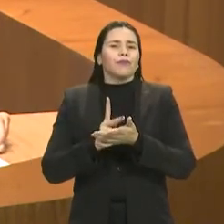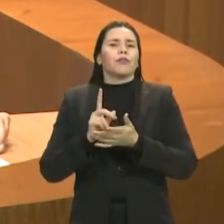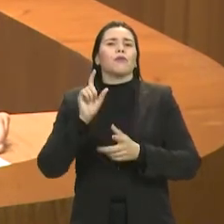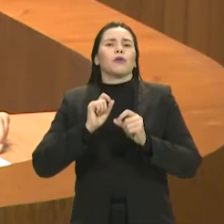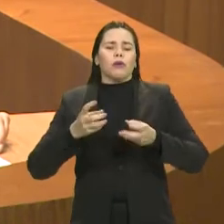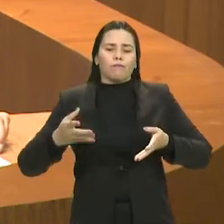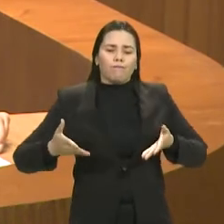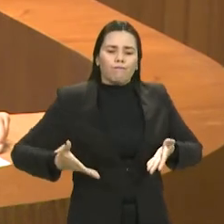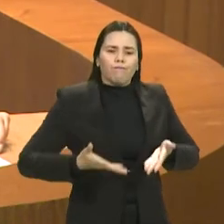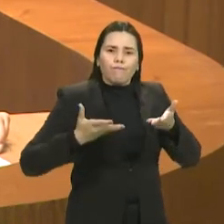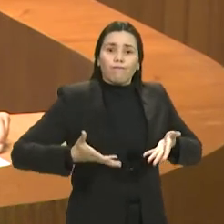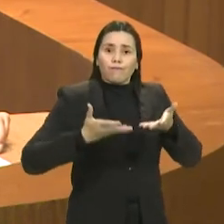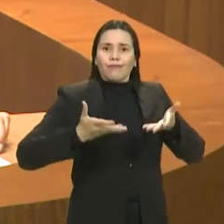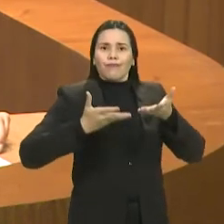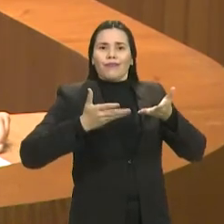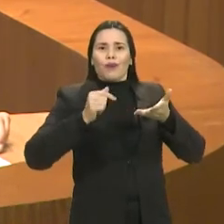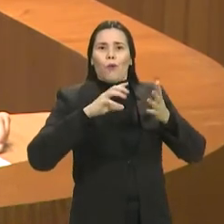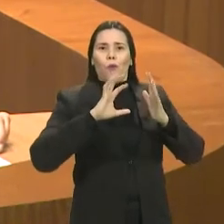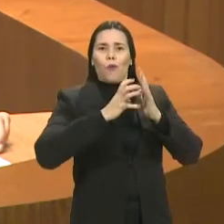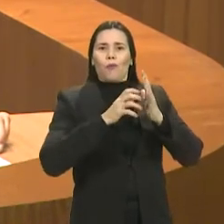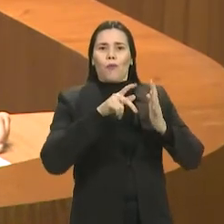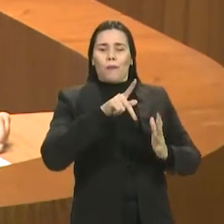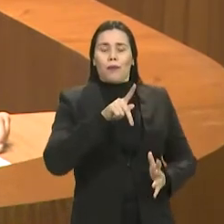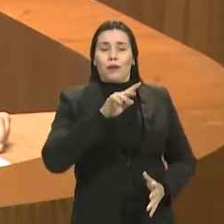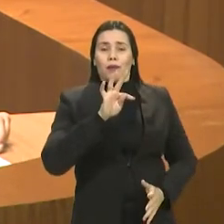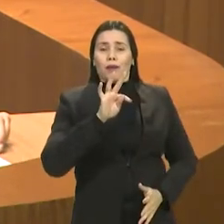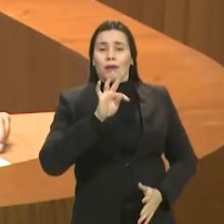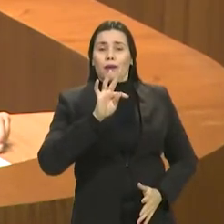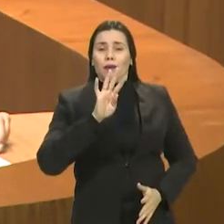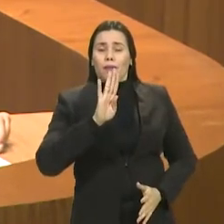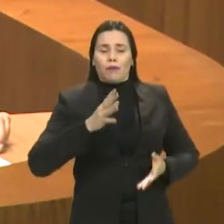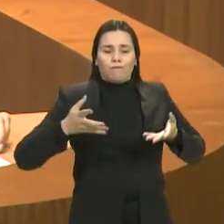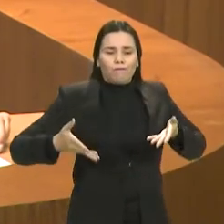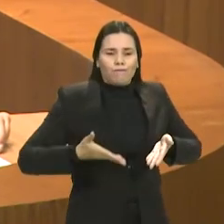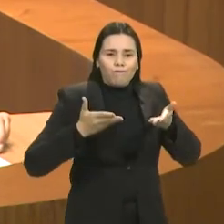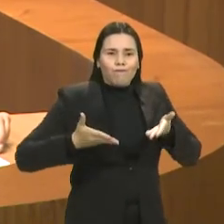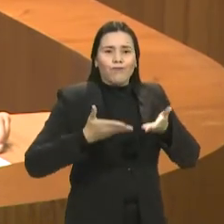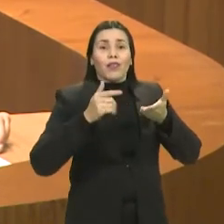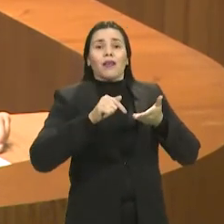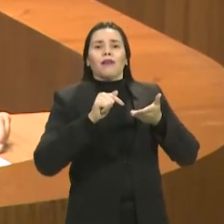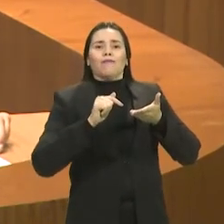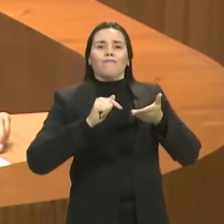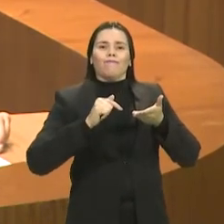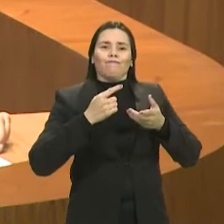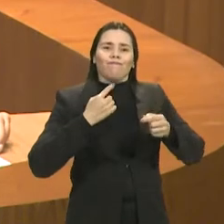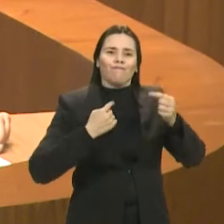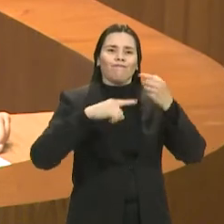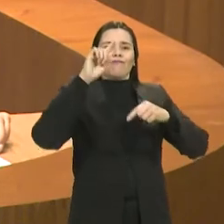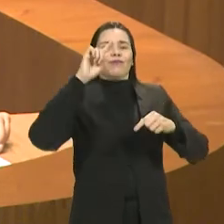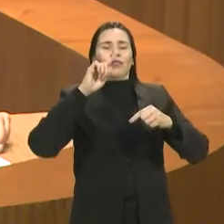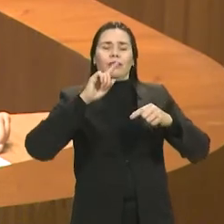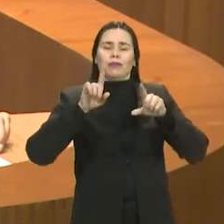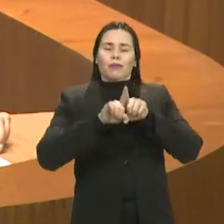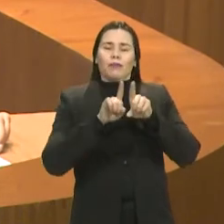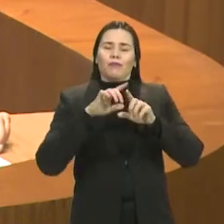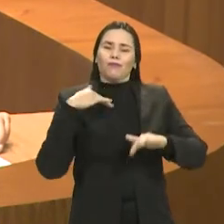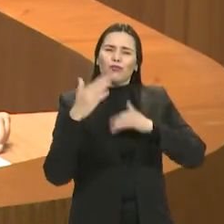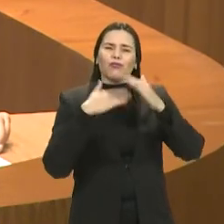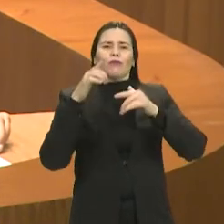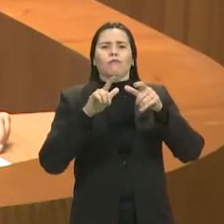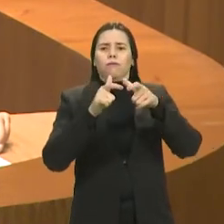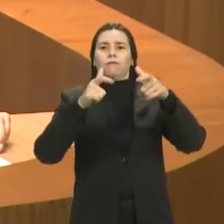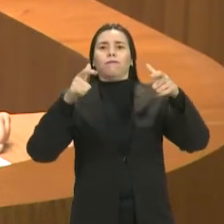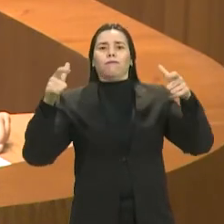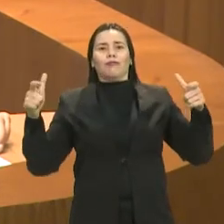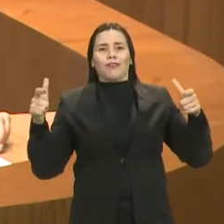em fazer um Pretender crescer e solidificá-lo como principal partido de direita